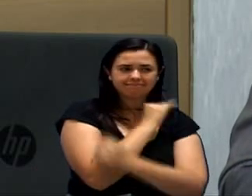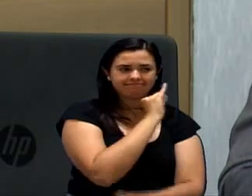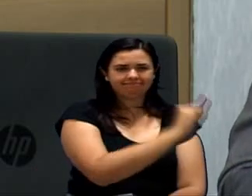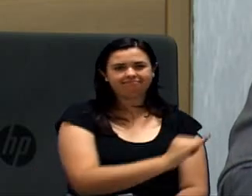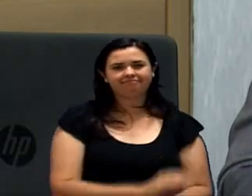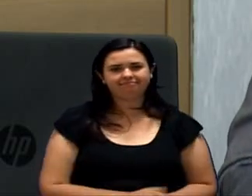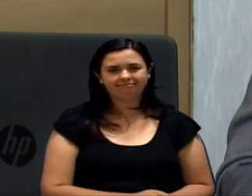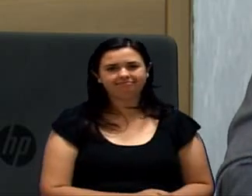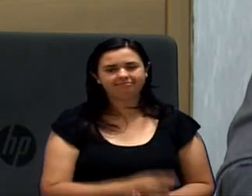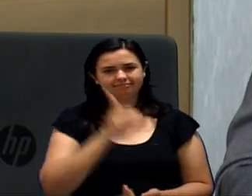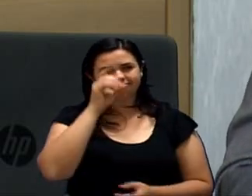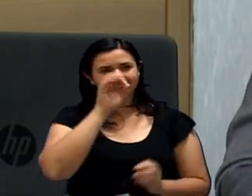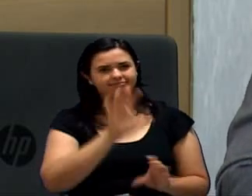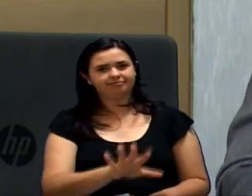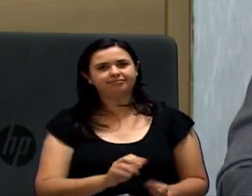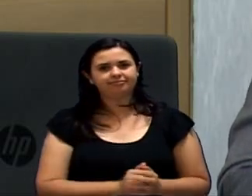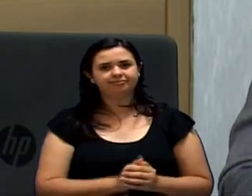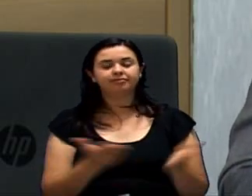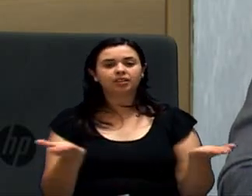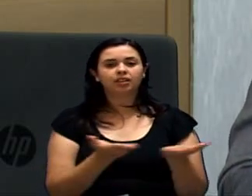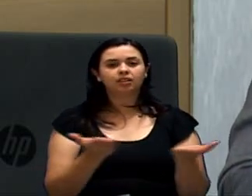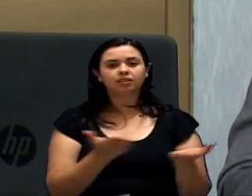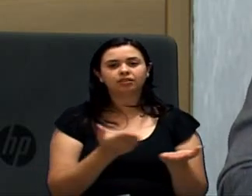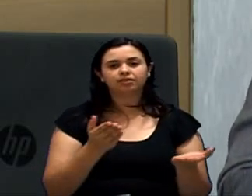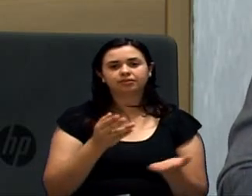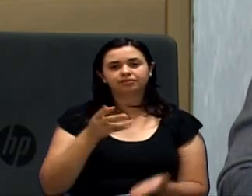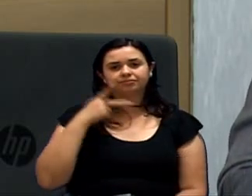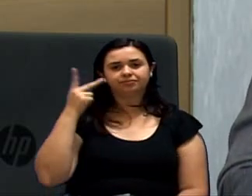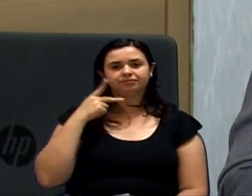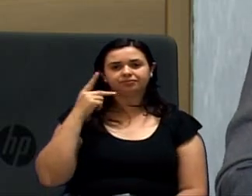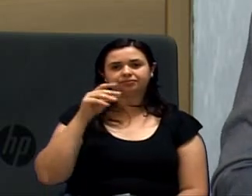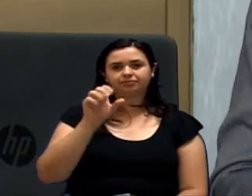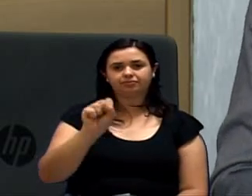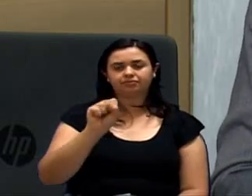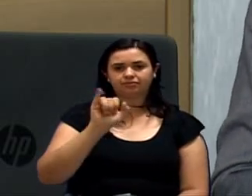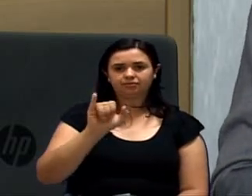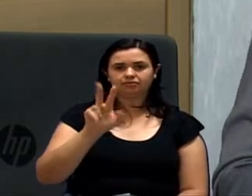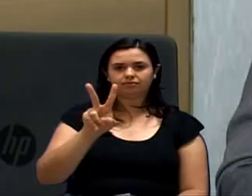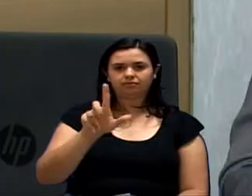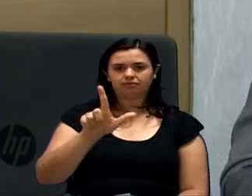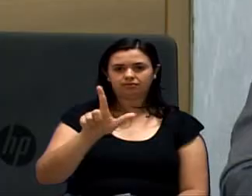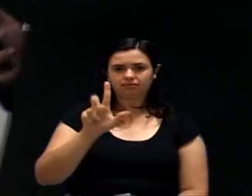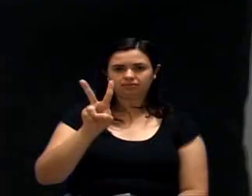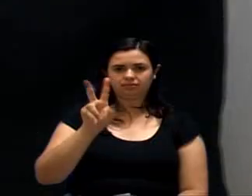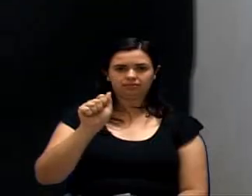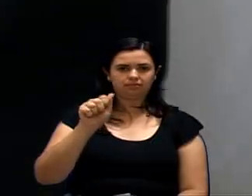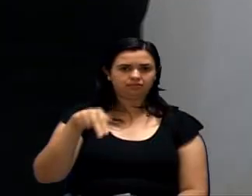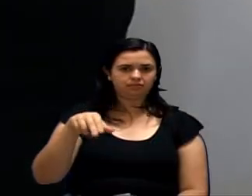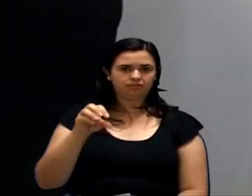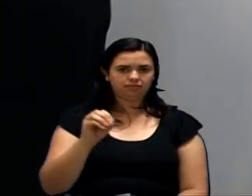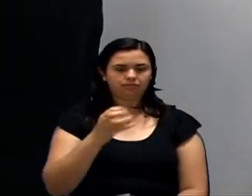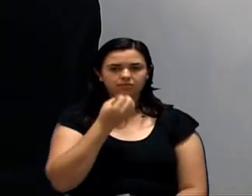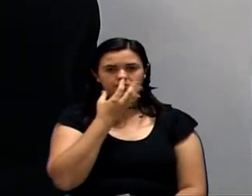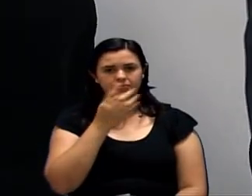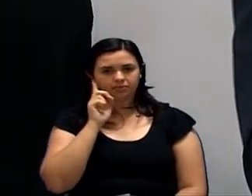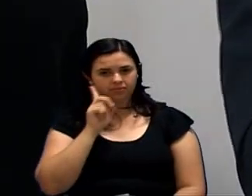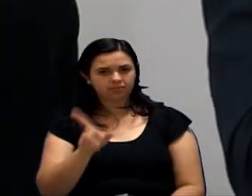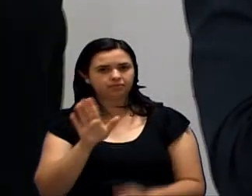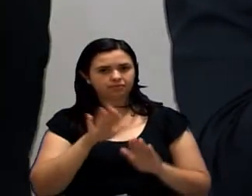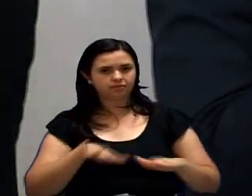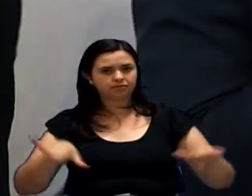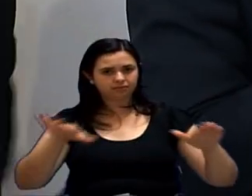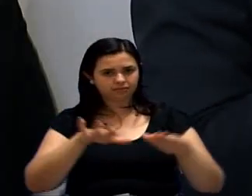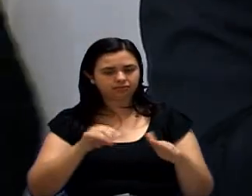Deus abençoe. Vereador Silvano Júnior, é no Pinga Fogo, vereador Silvano Júnior. Primeiro, bom dia a todos. Queria